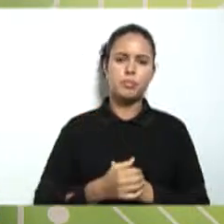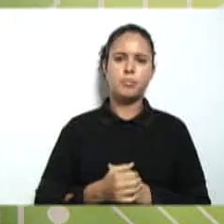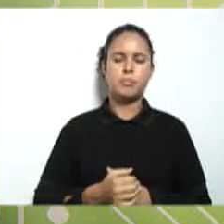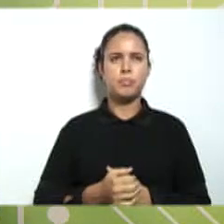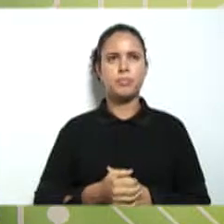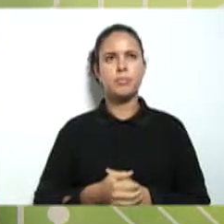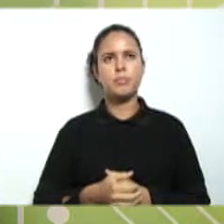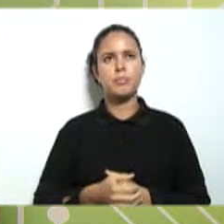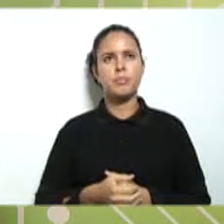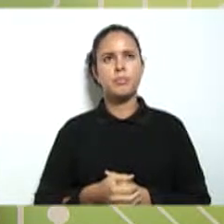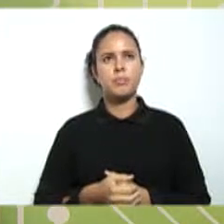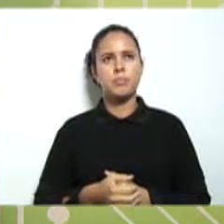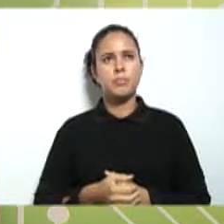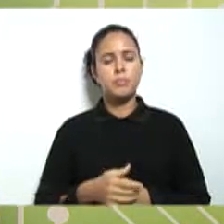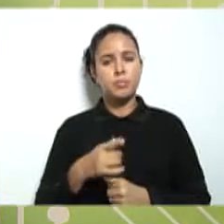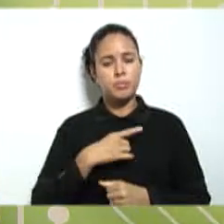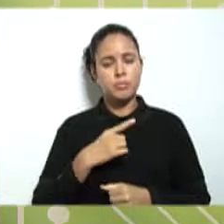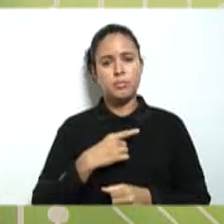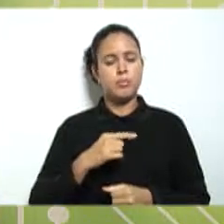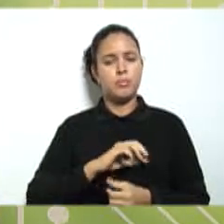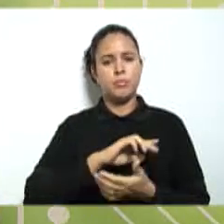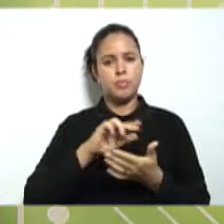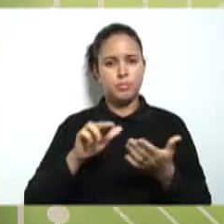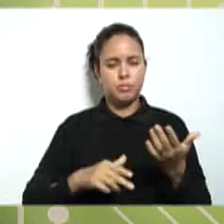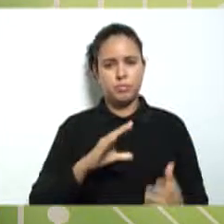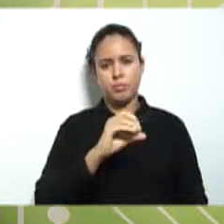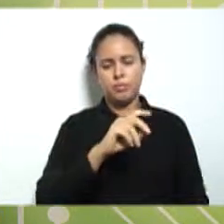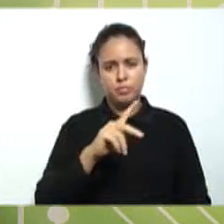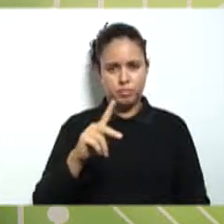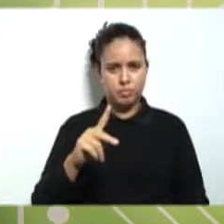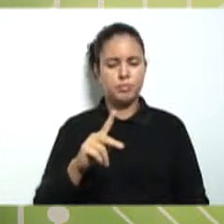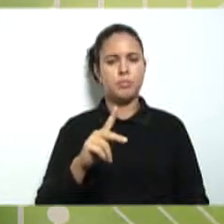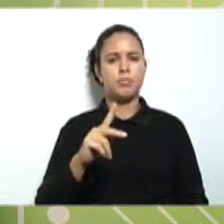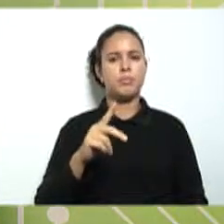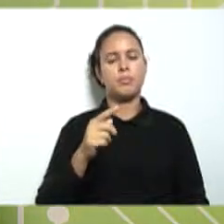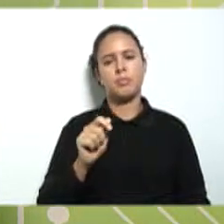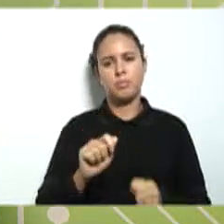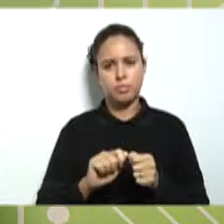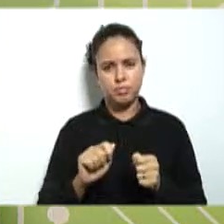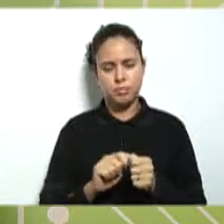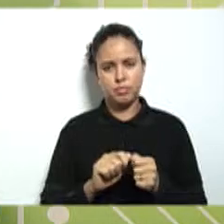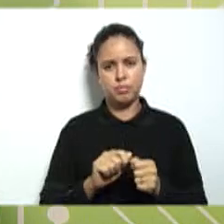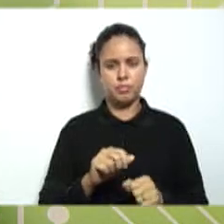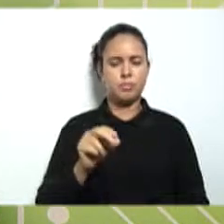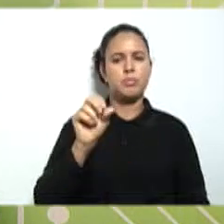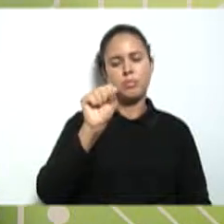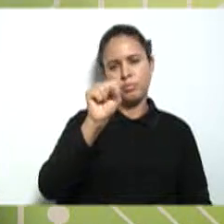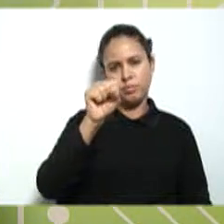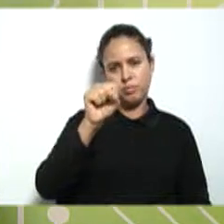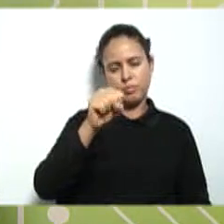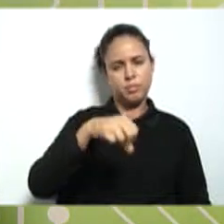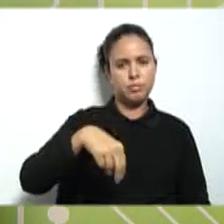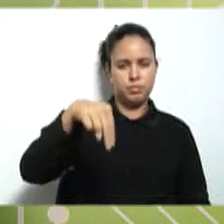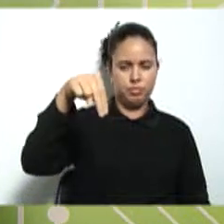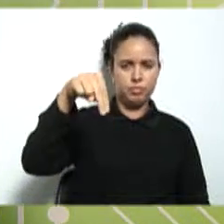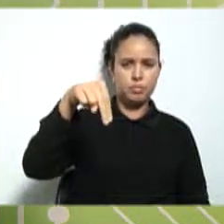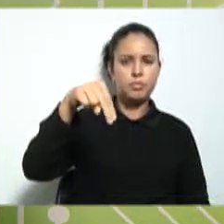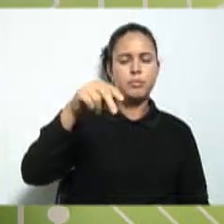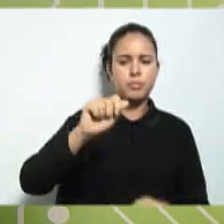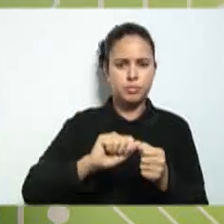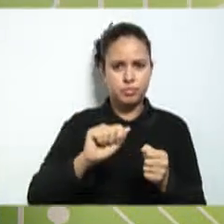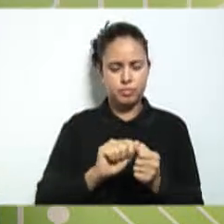produto. A gente tem várias cooperativas de produção que já existem no Brasil. No Nordeste a gente encontra algumas, por exemplo, que fazem essa questão